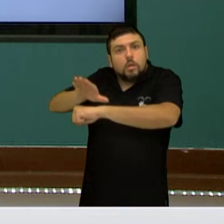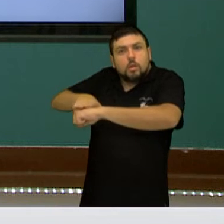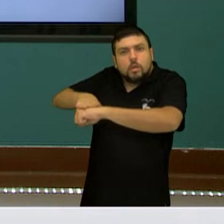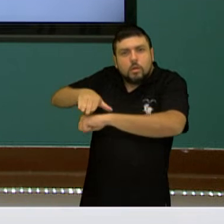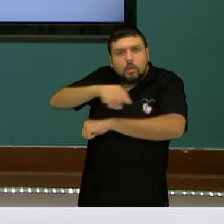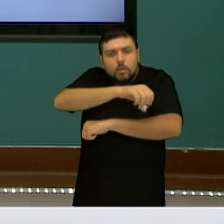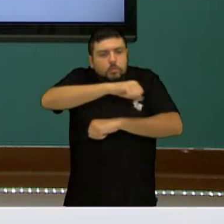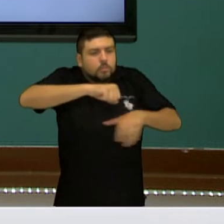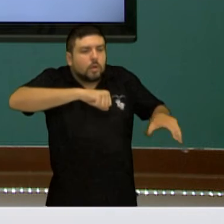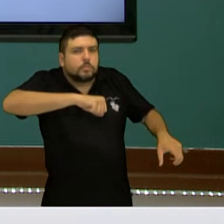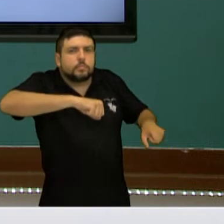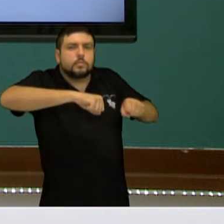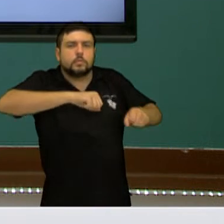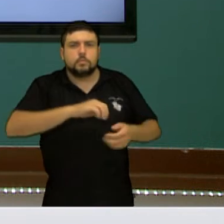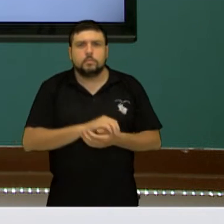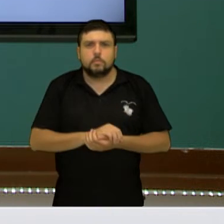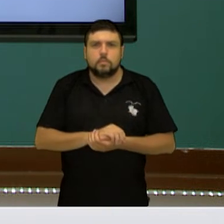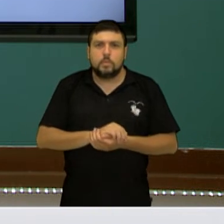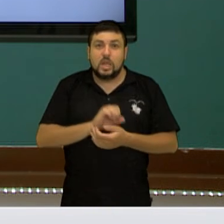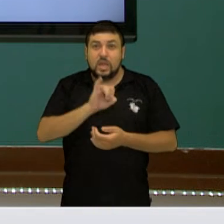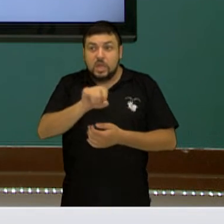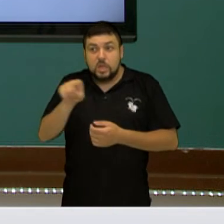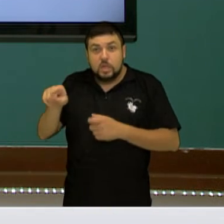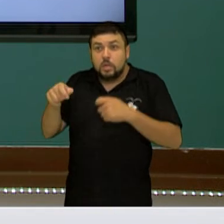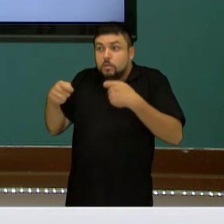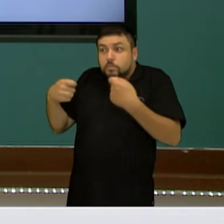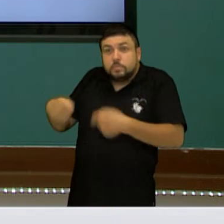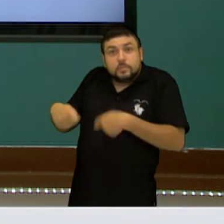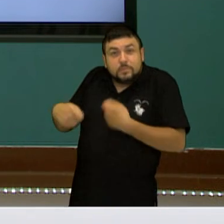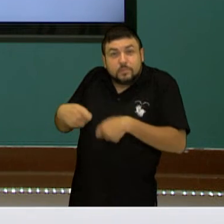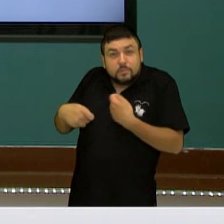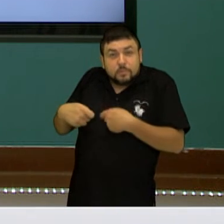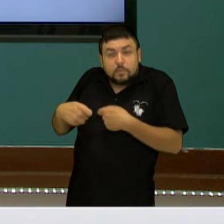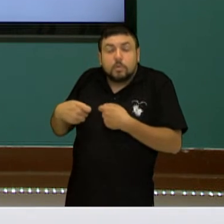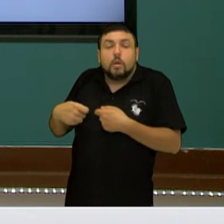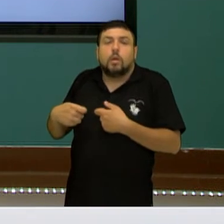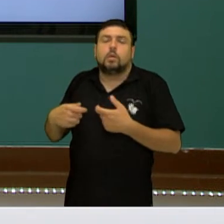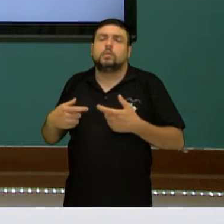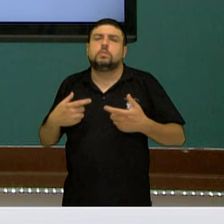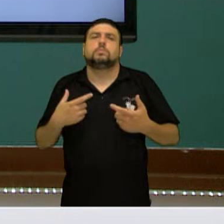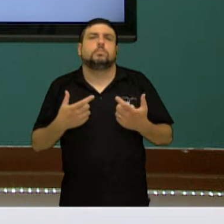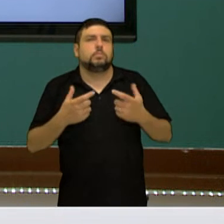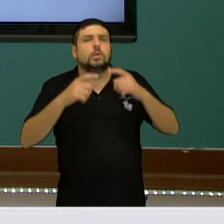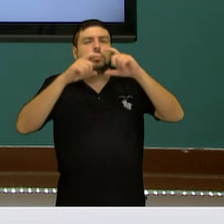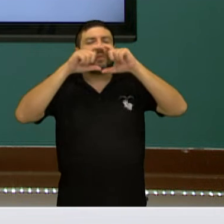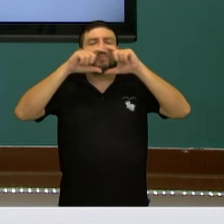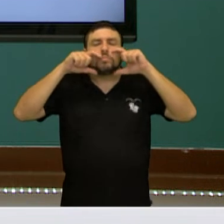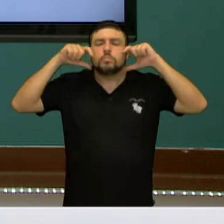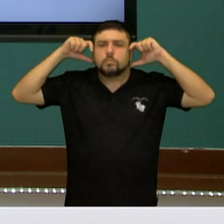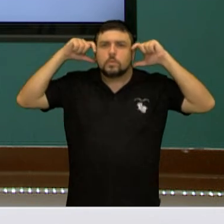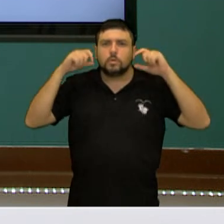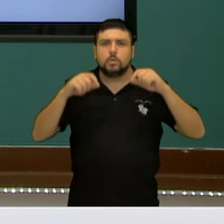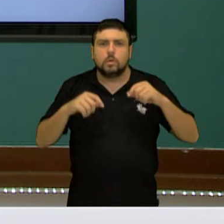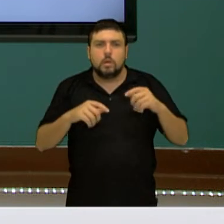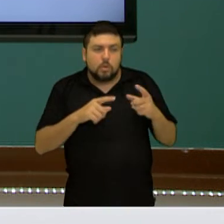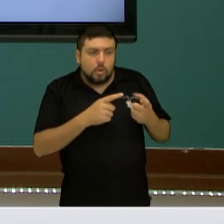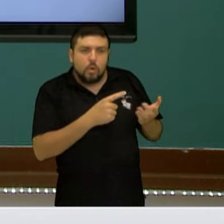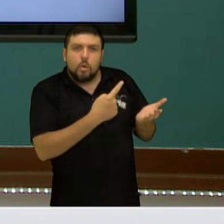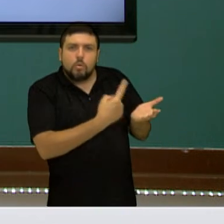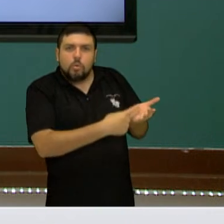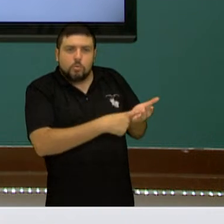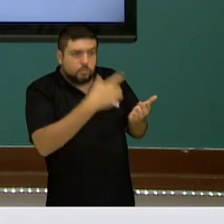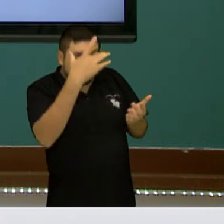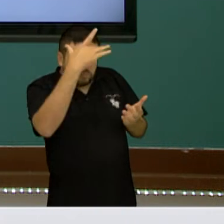de ajuda, o doente e seu ajudante têm que usar máscara. Então, separa uma pessoa na casa para estar ajudando, ambos